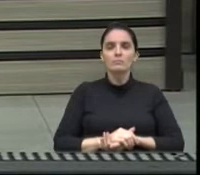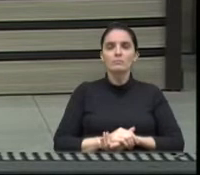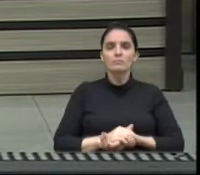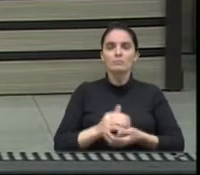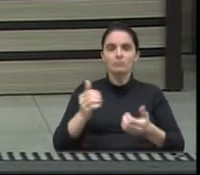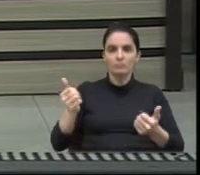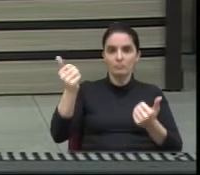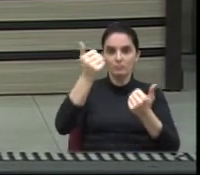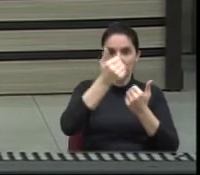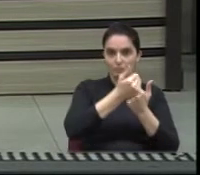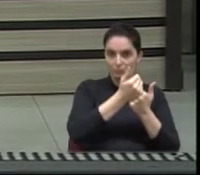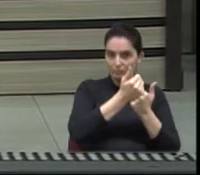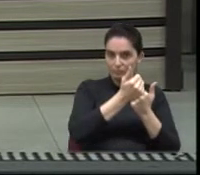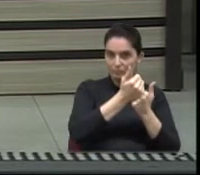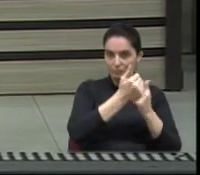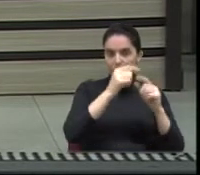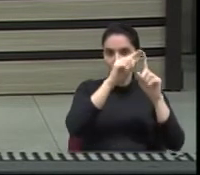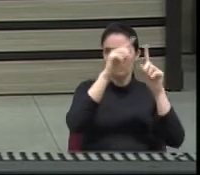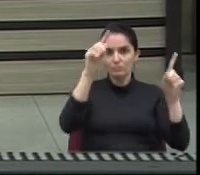reposição